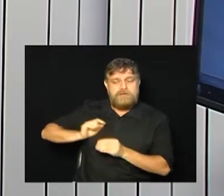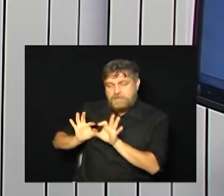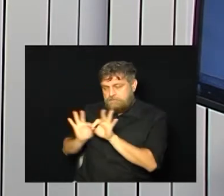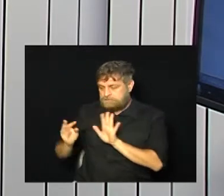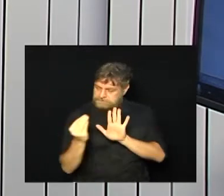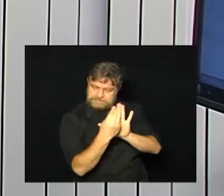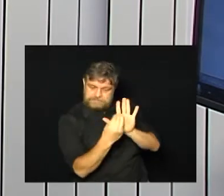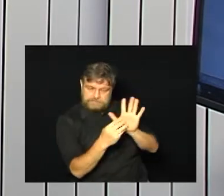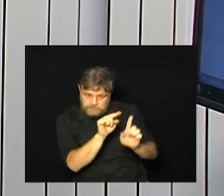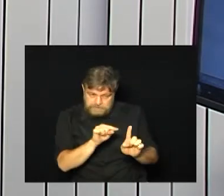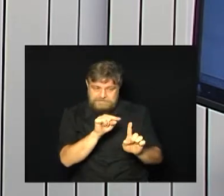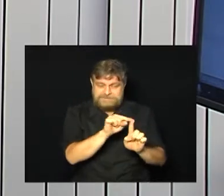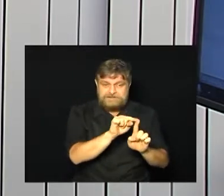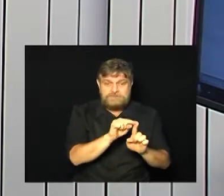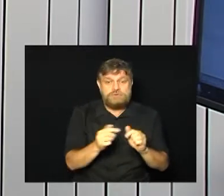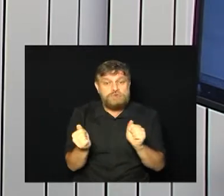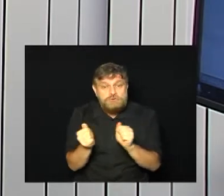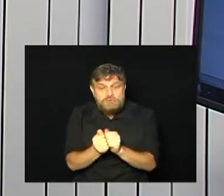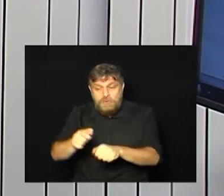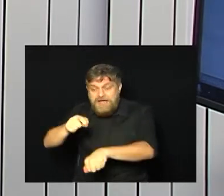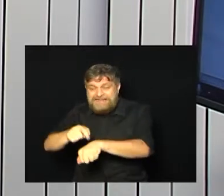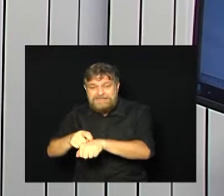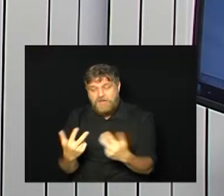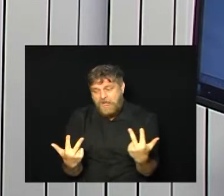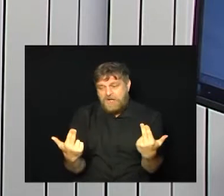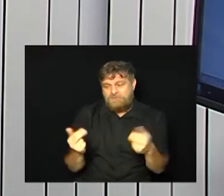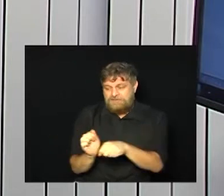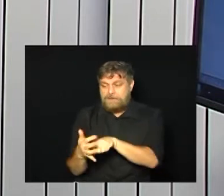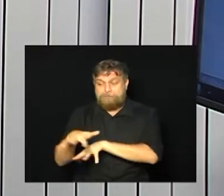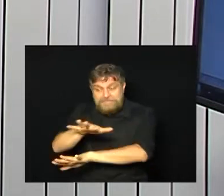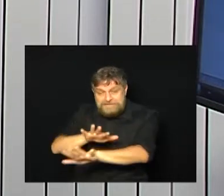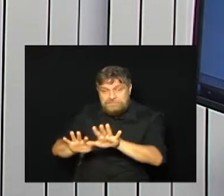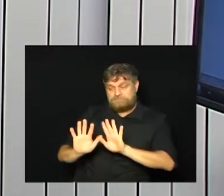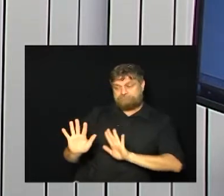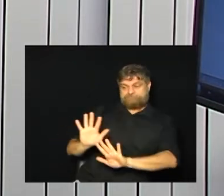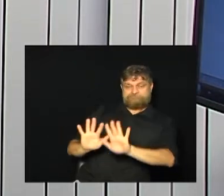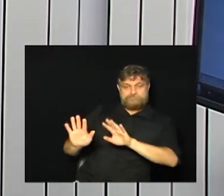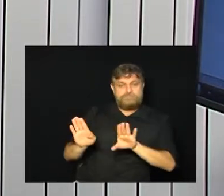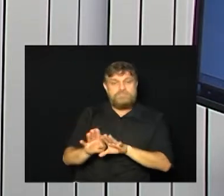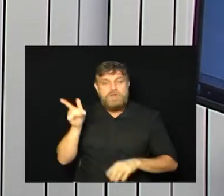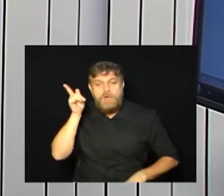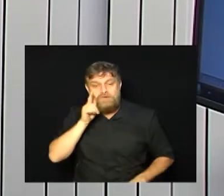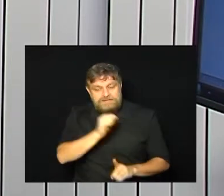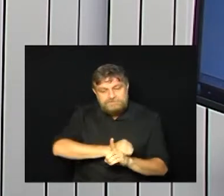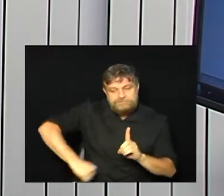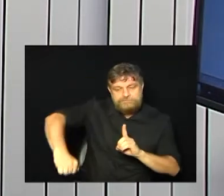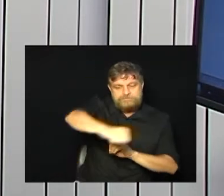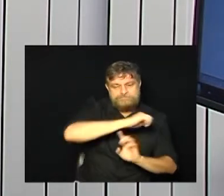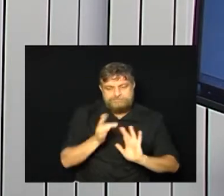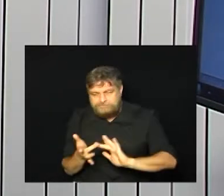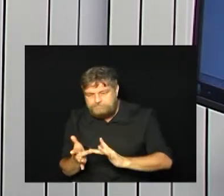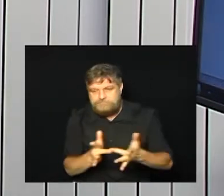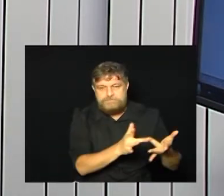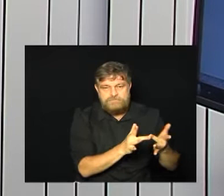na minha meta, ao mesmo tempo cuidar da pandemia e conseguir também o social, de quem